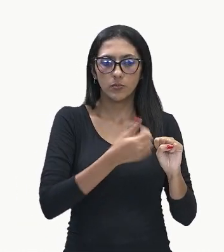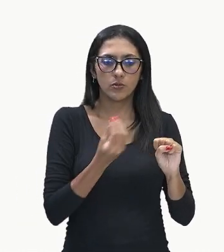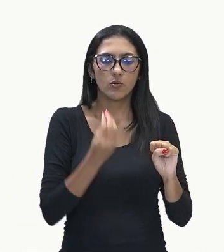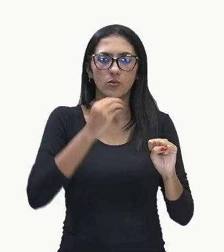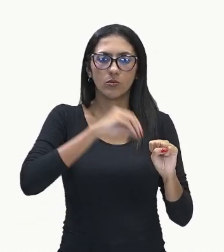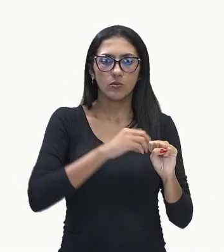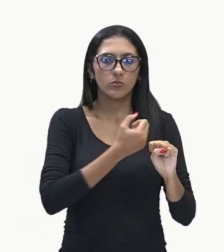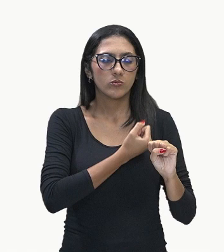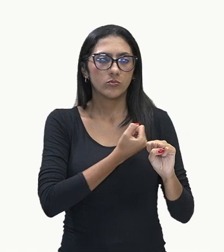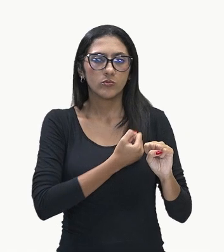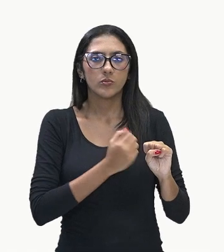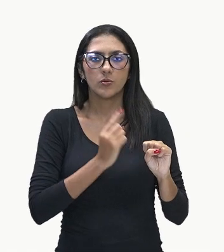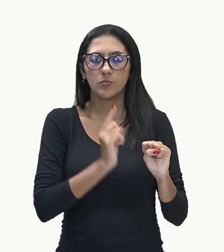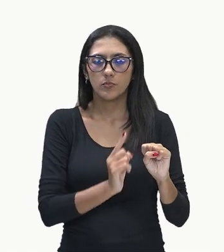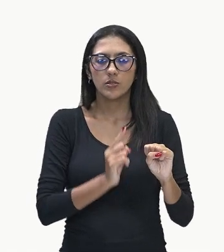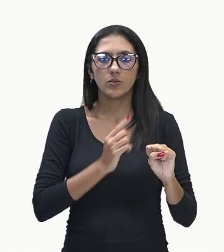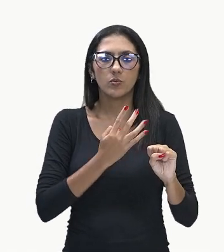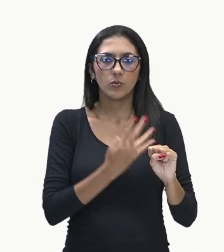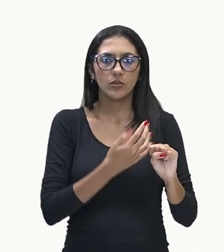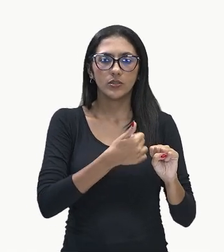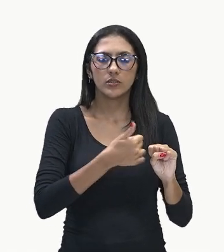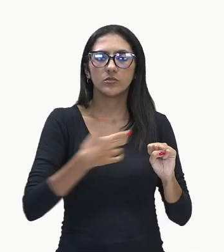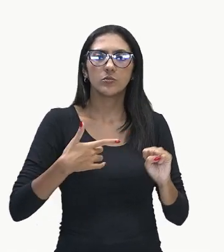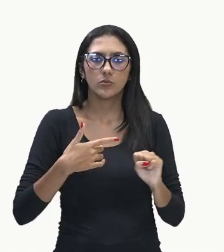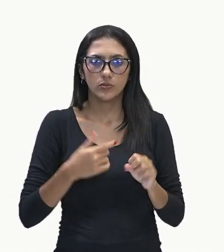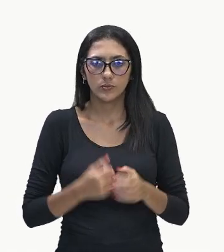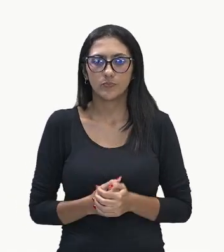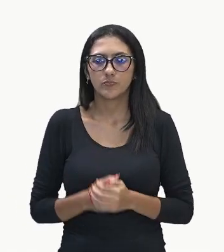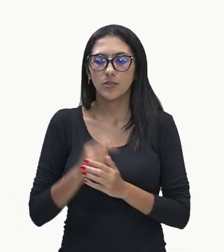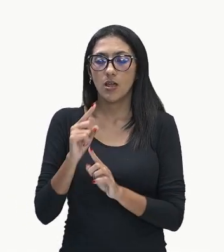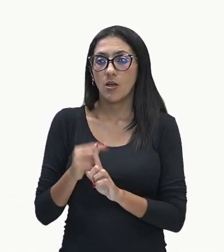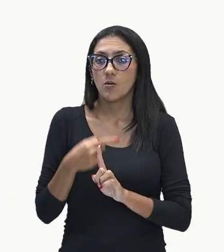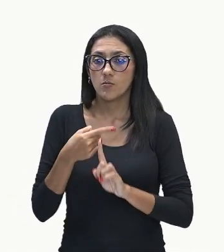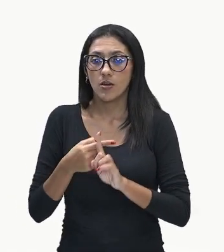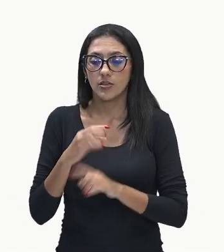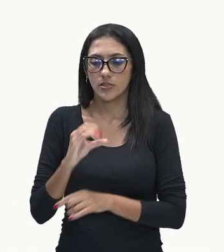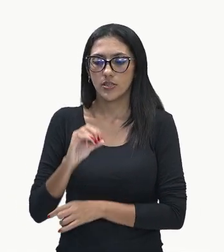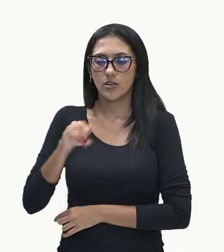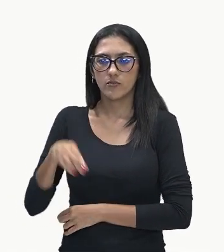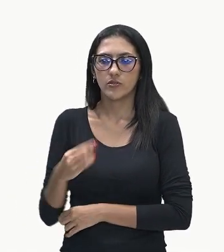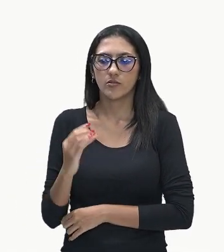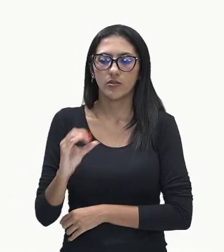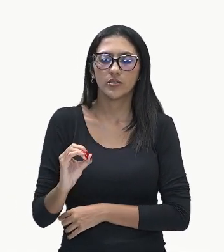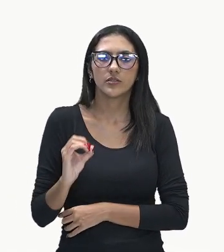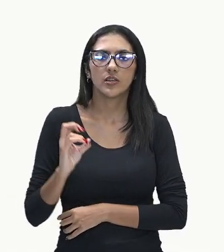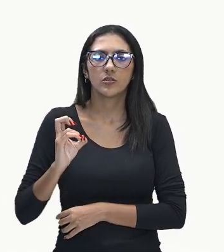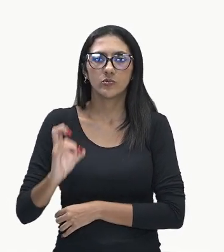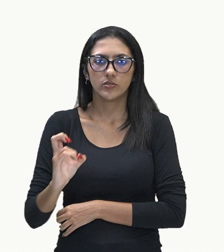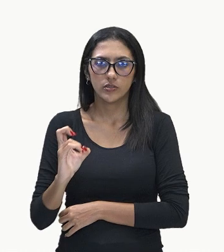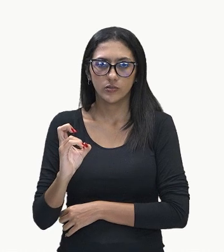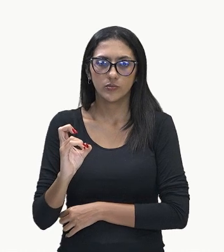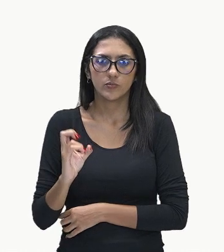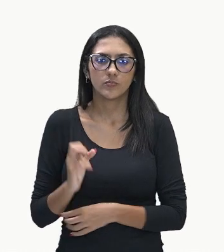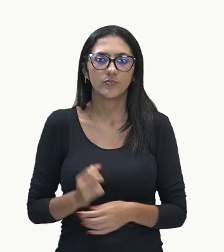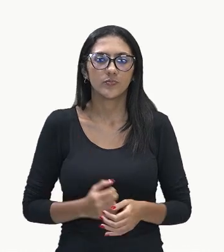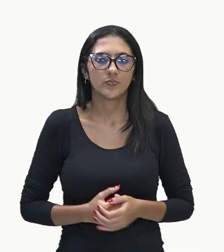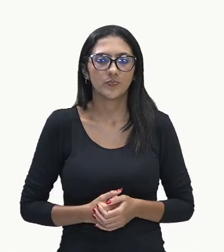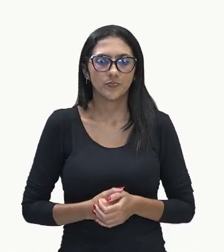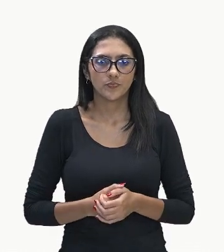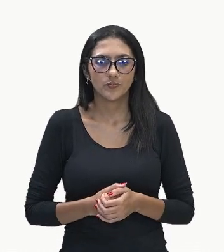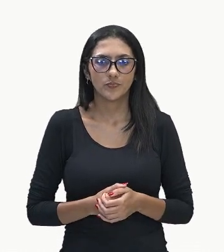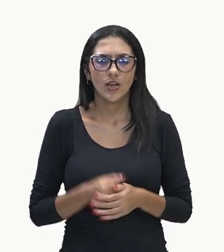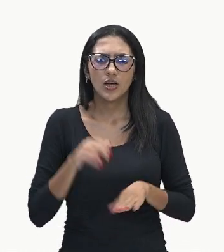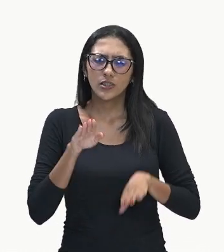é o salário mínimo, não é? Mais os 5% de quem? Em cima das vendas. E você talvez